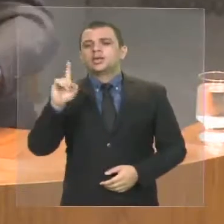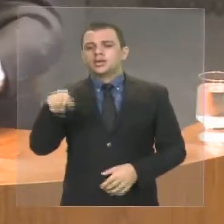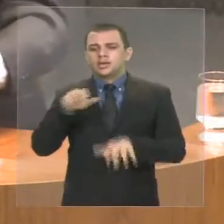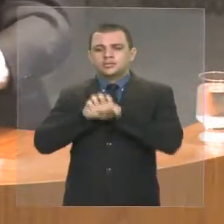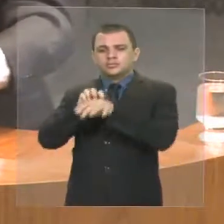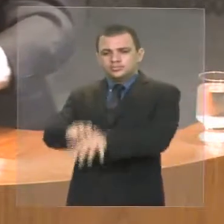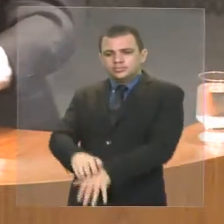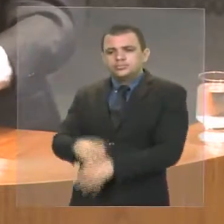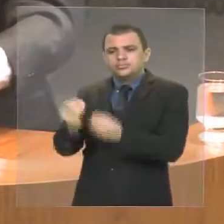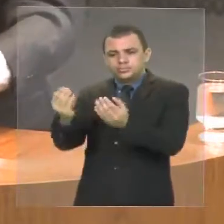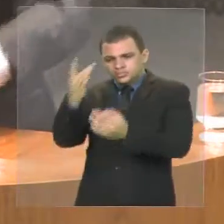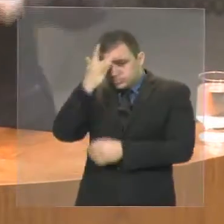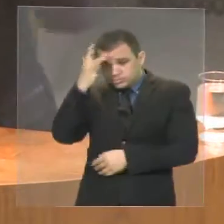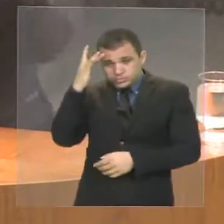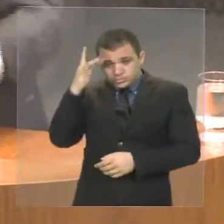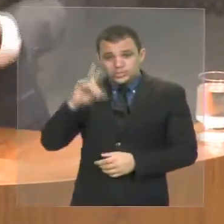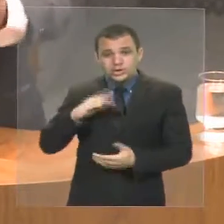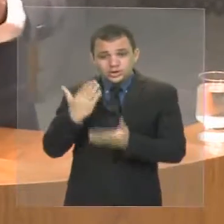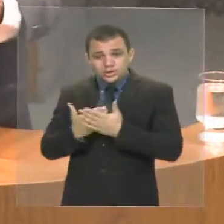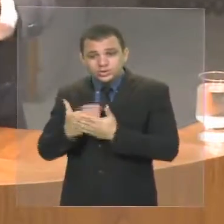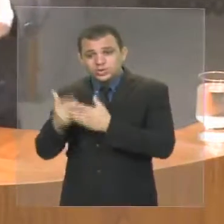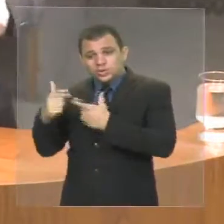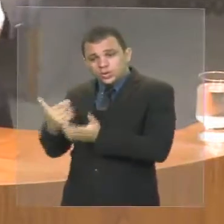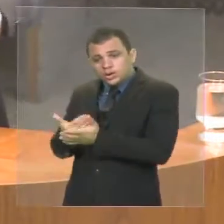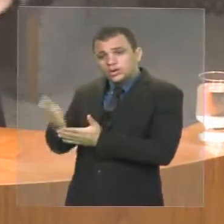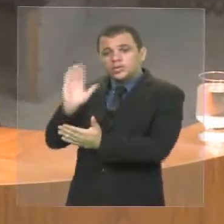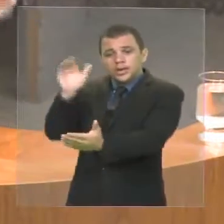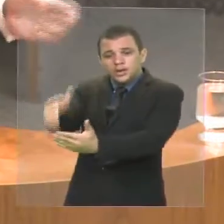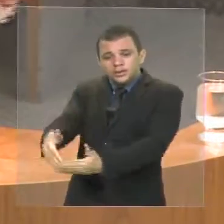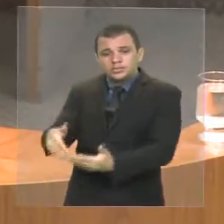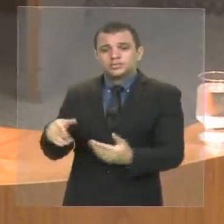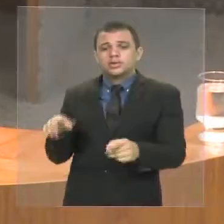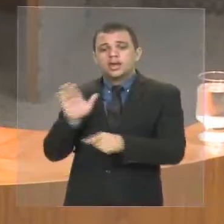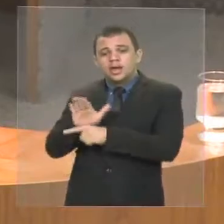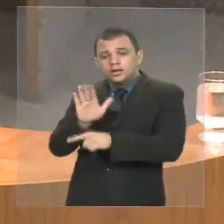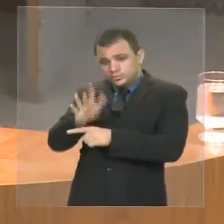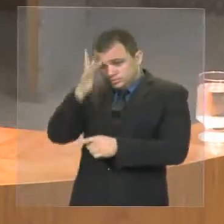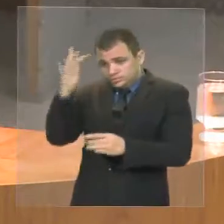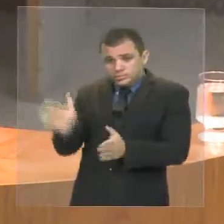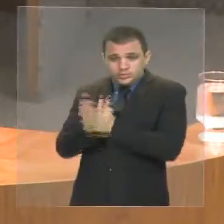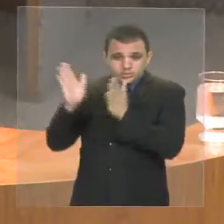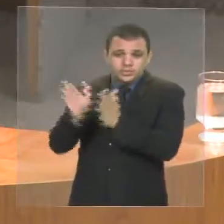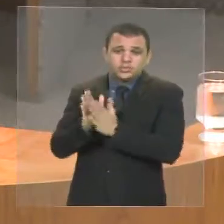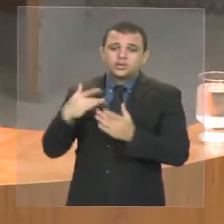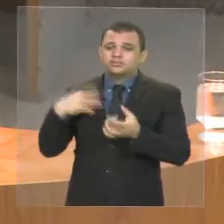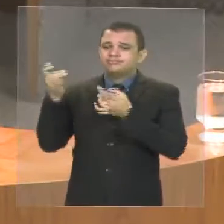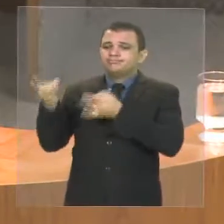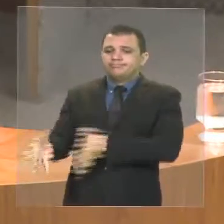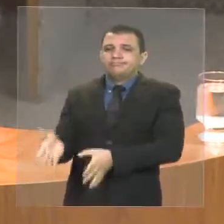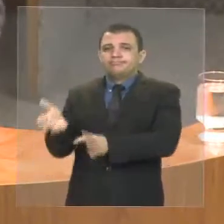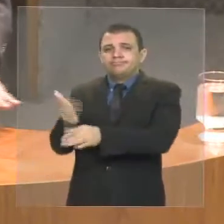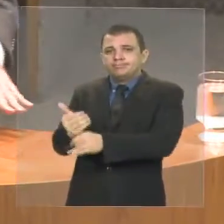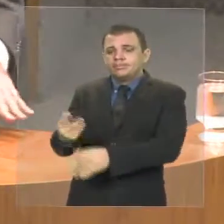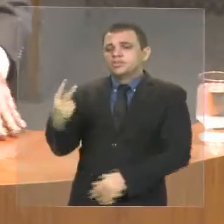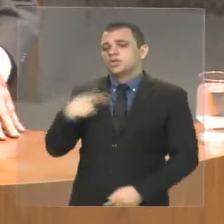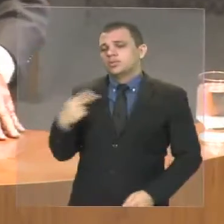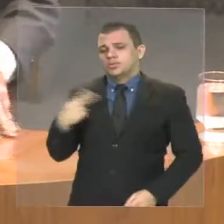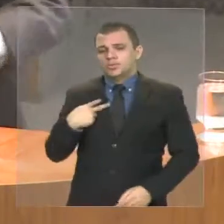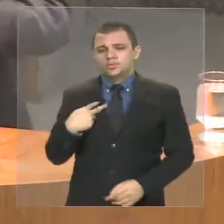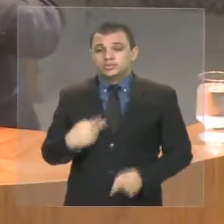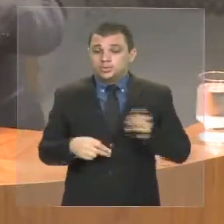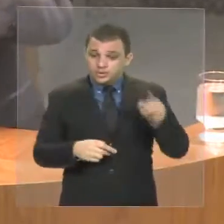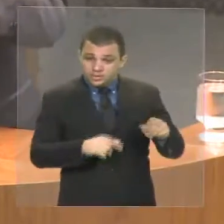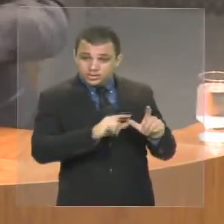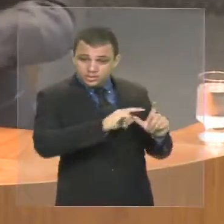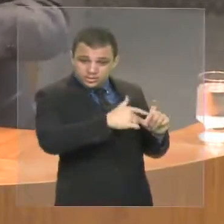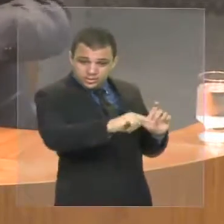todo o estudo de origem e destino, beneficia a população mais carente, nós não podemos abandonar esse projeto, sem prejuízo do prolongamento da litorânea.